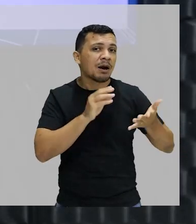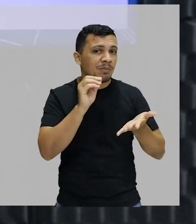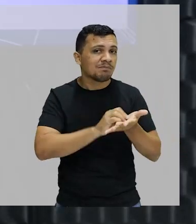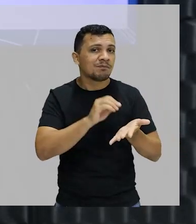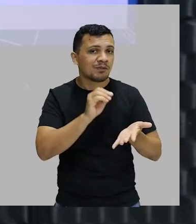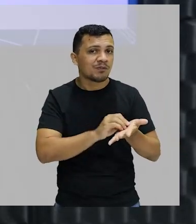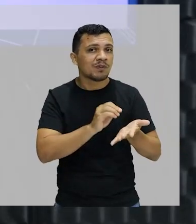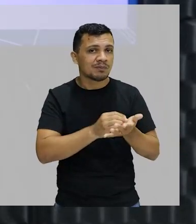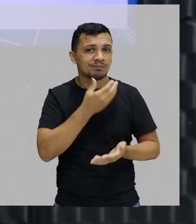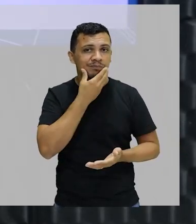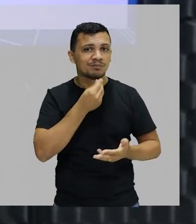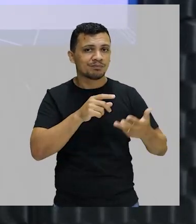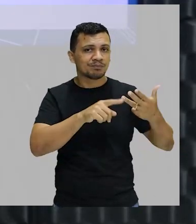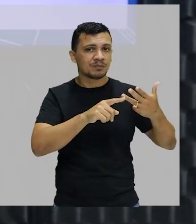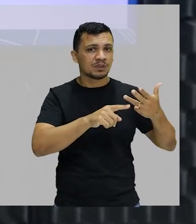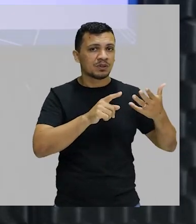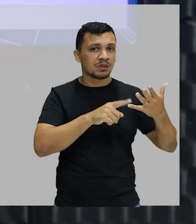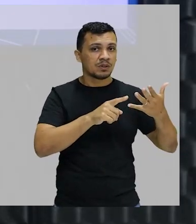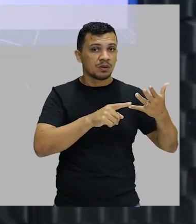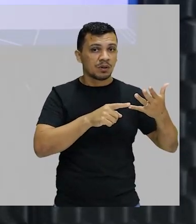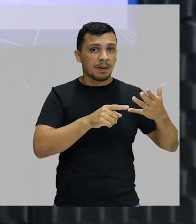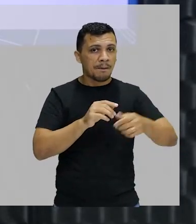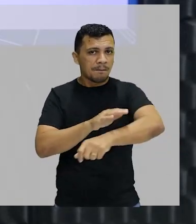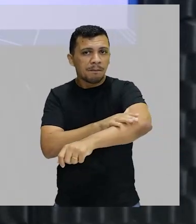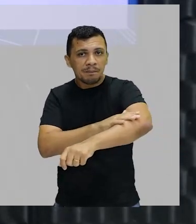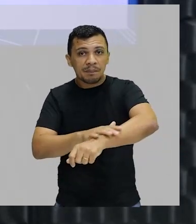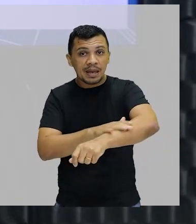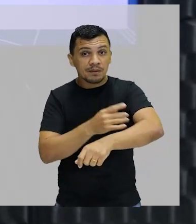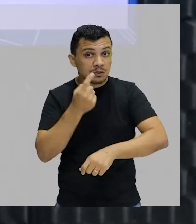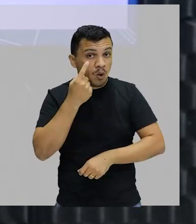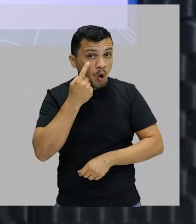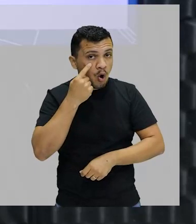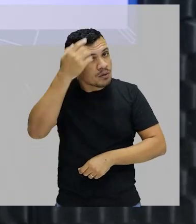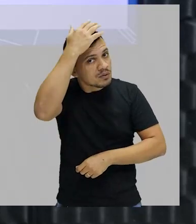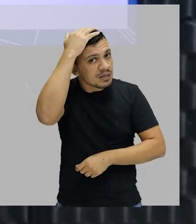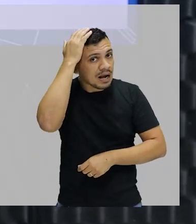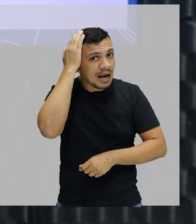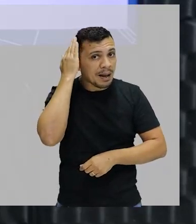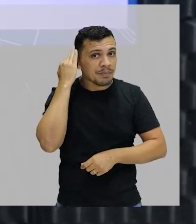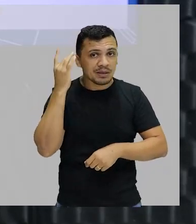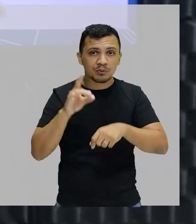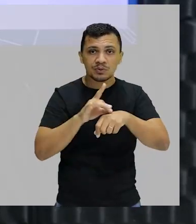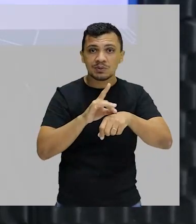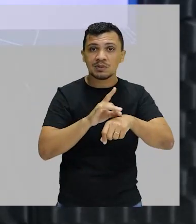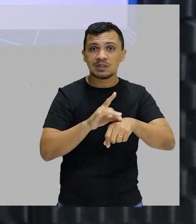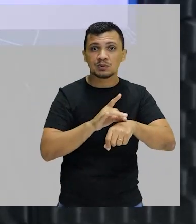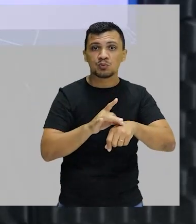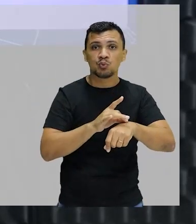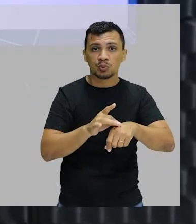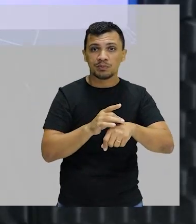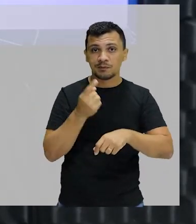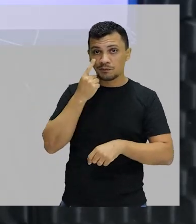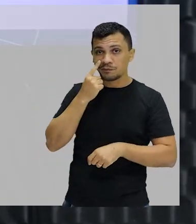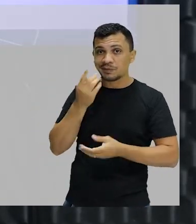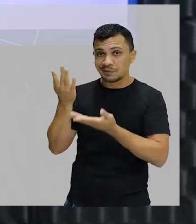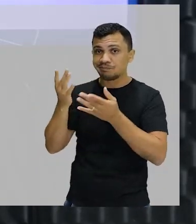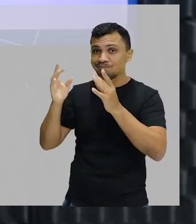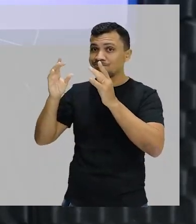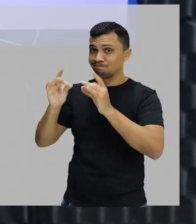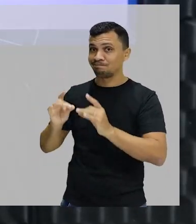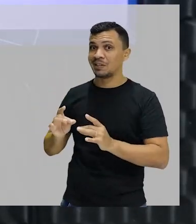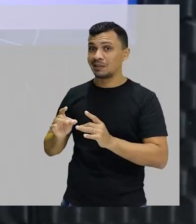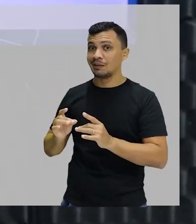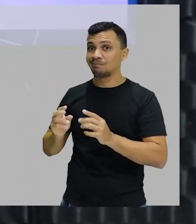homens, pele, olhos e cabelos escuros. Atenção para esse detalhe, pele escura. O